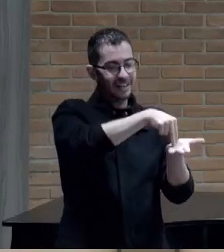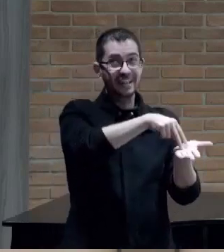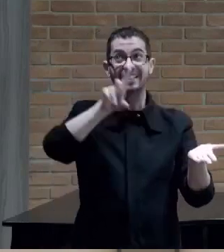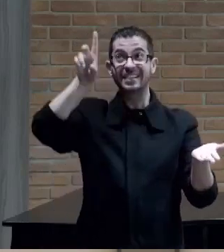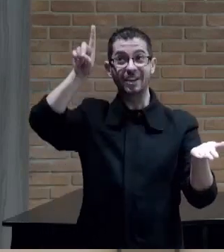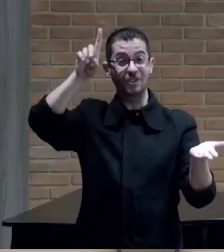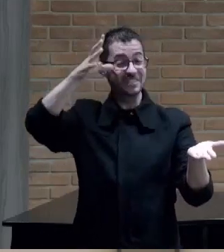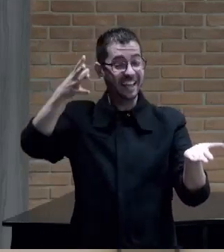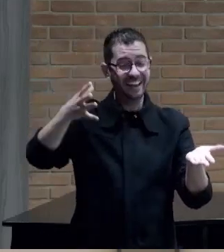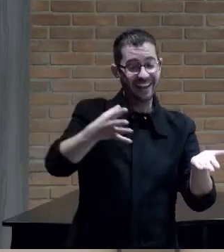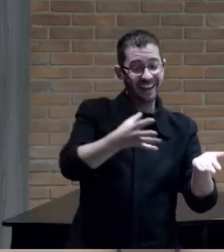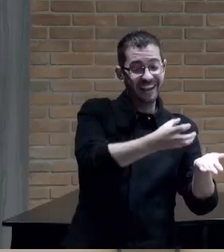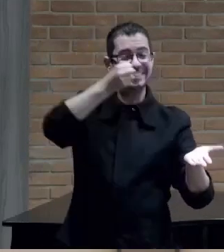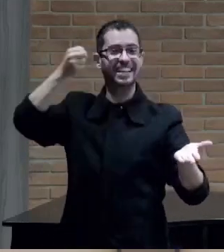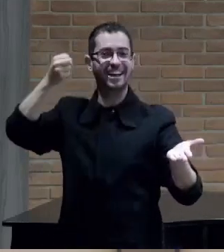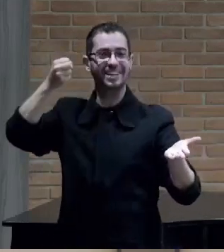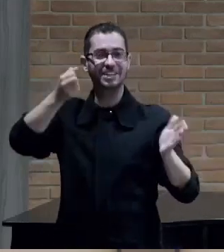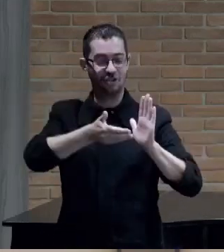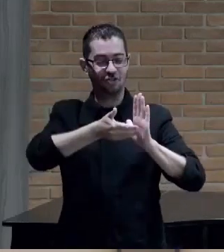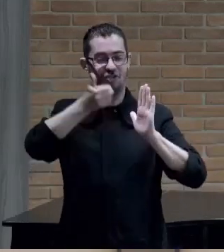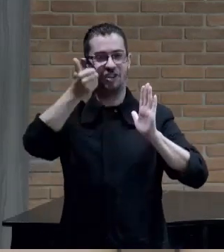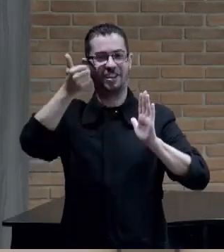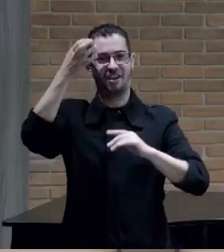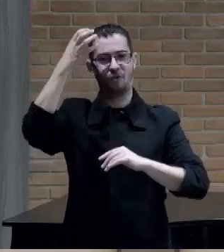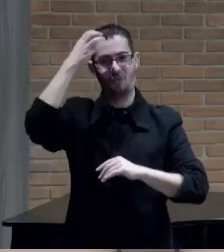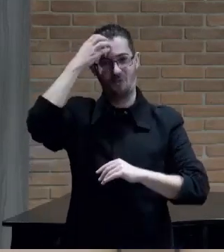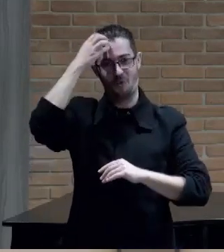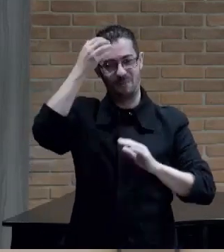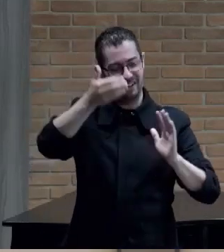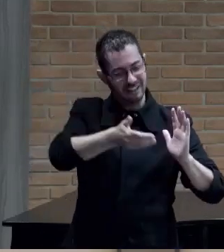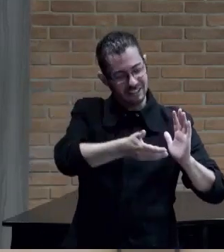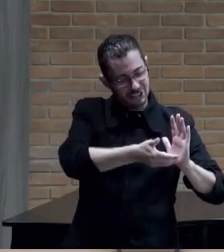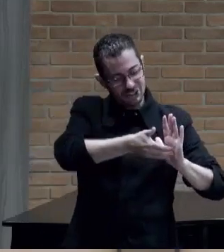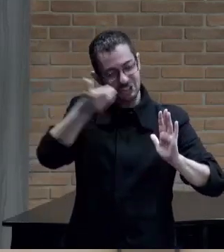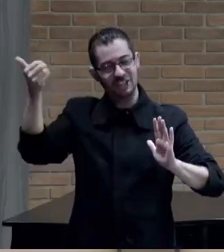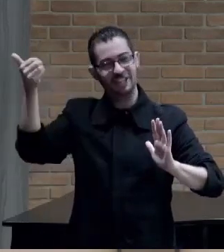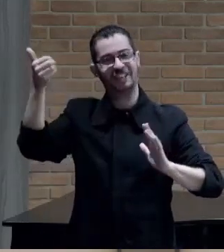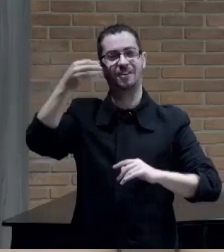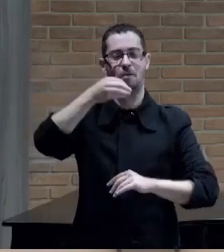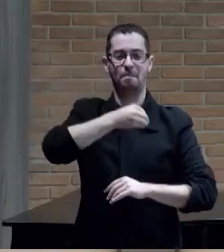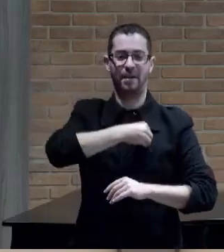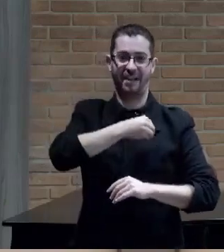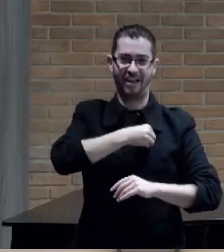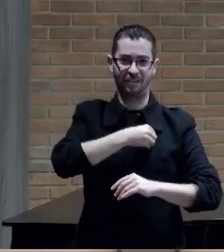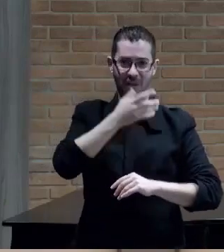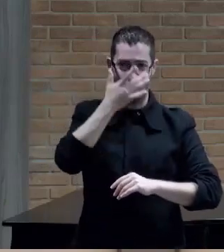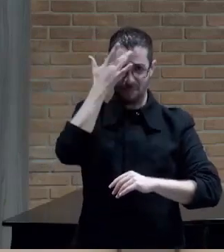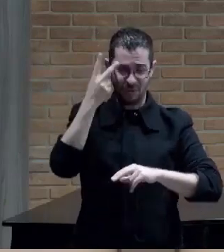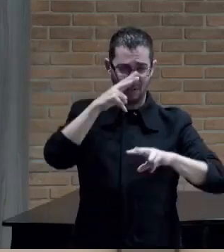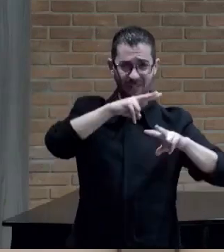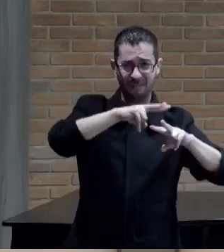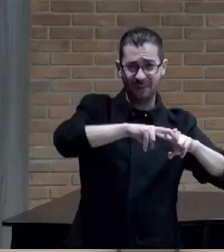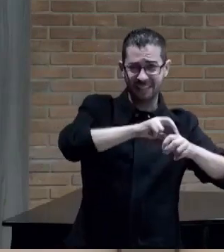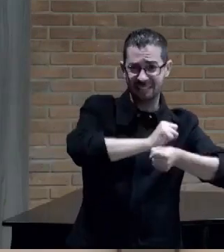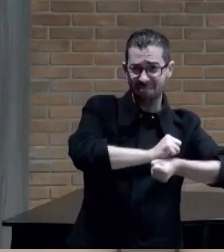da culpa, do pecado. Ele resgata as pessoas da escravidão do pecado.